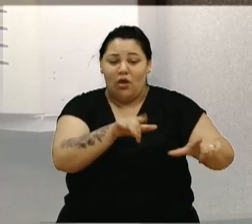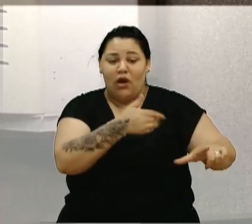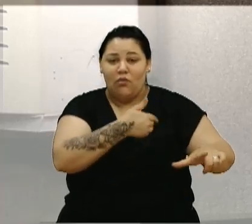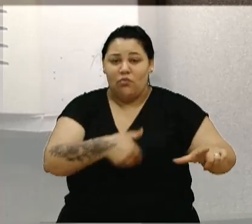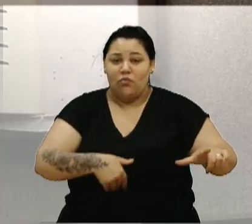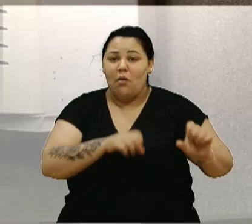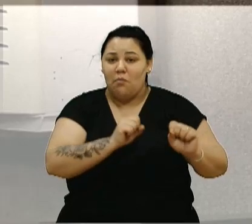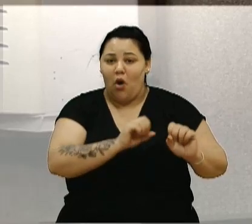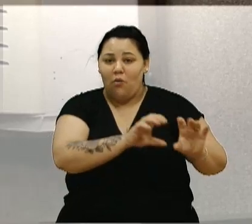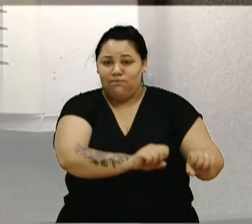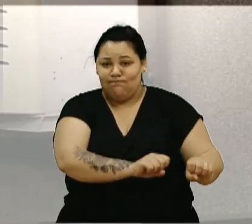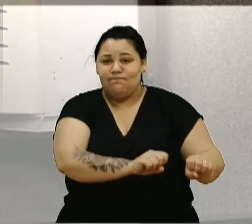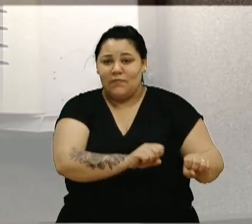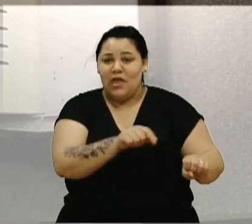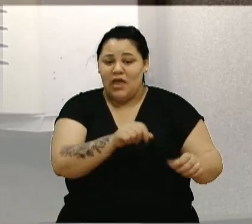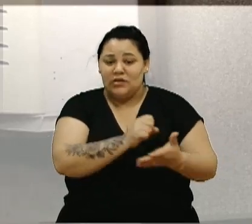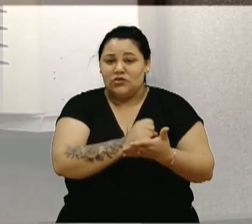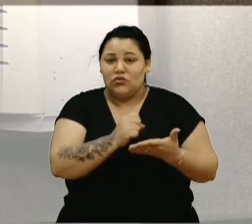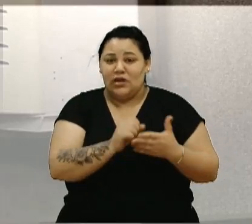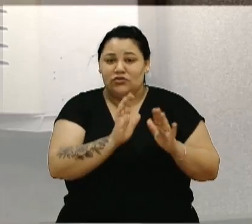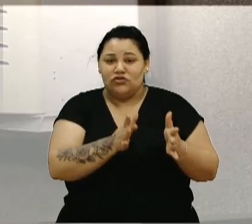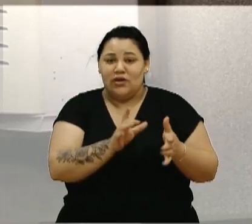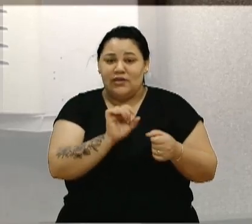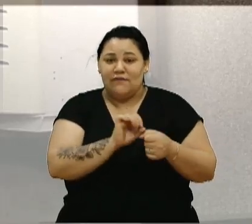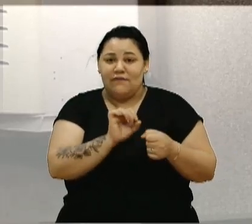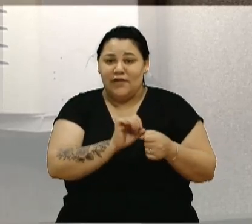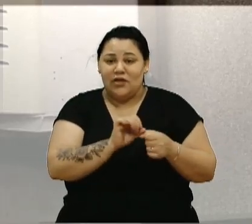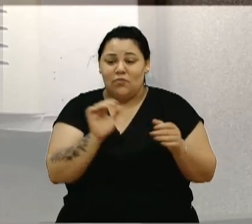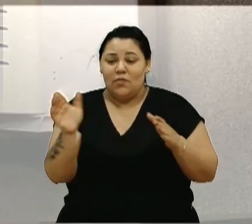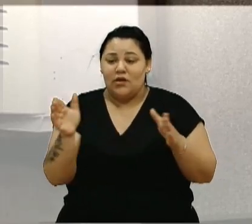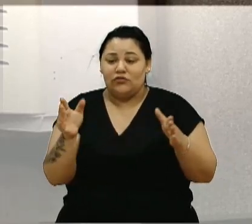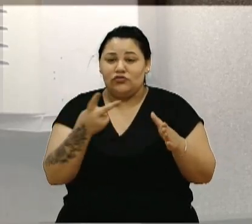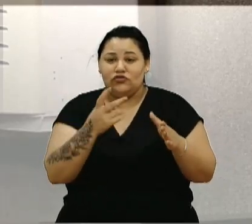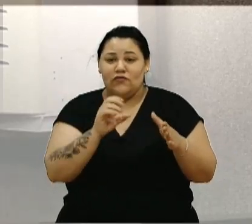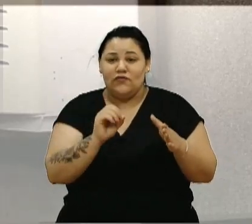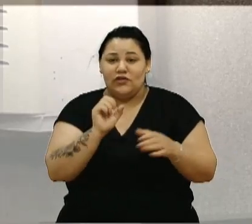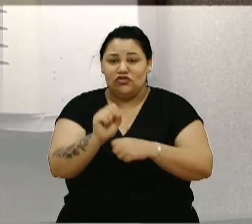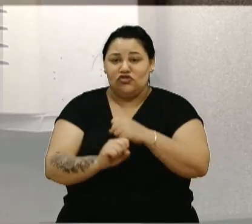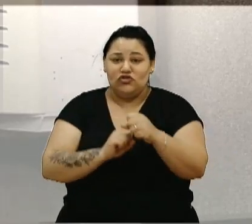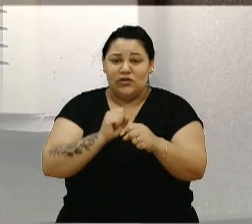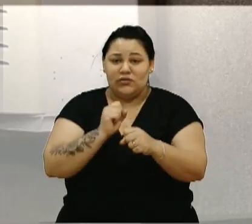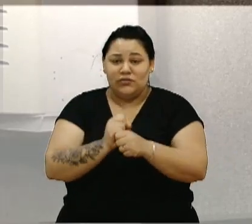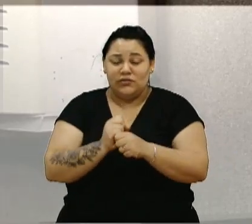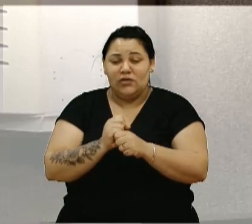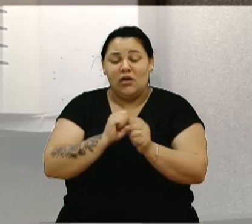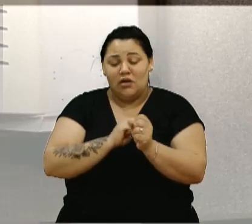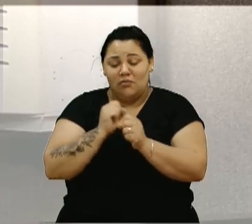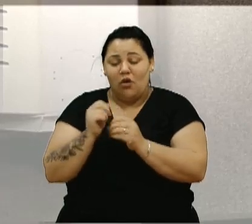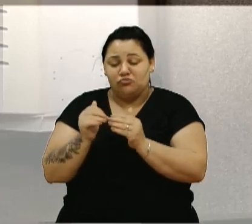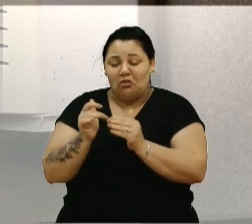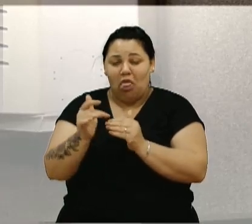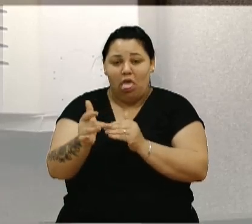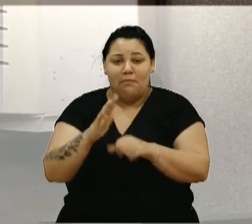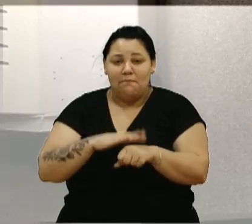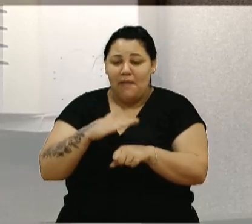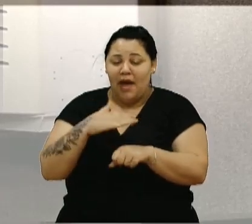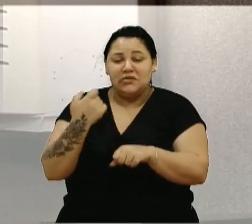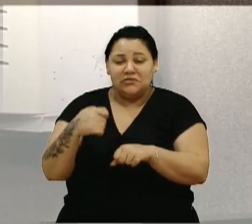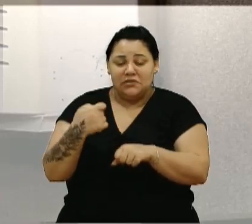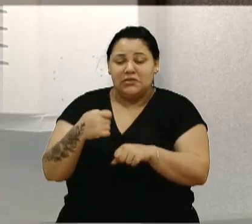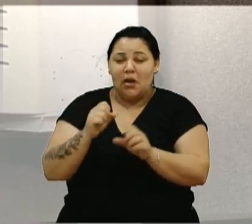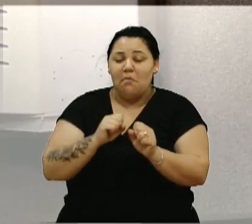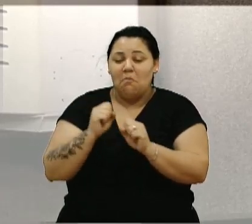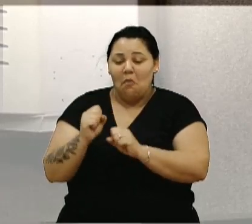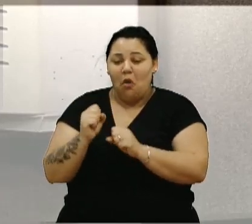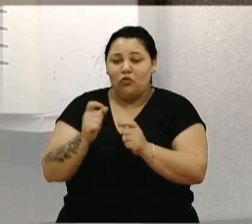O contrato de cessão está firmado por um período inicial de 20 anos, prorrogável por igual período, e poderá ser revogado a qualquer momento,